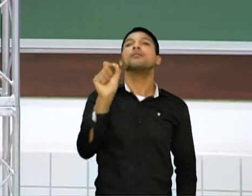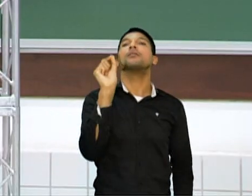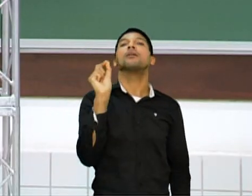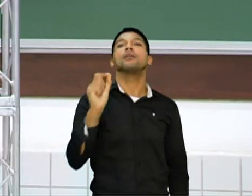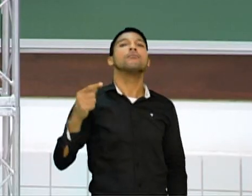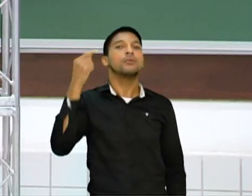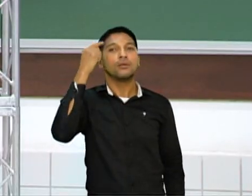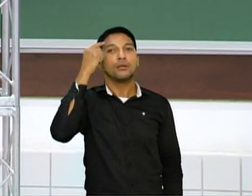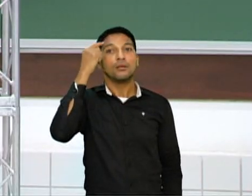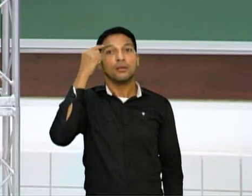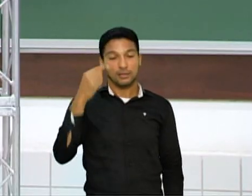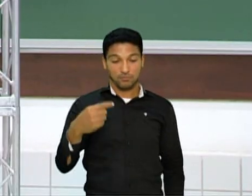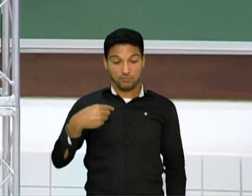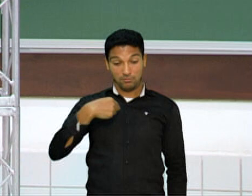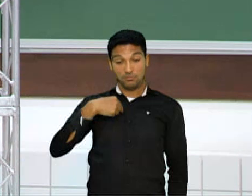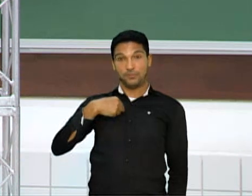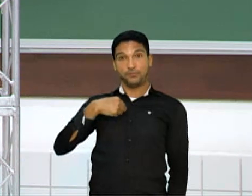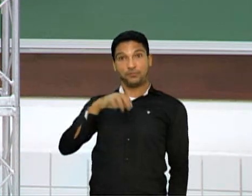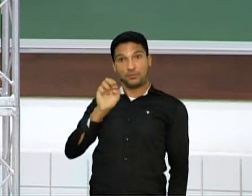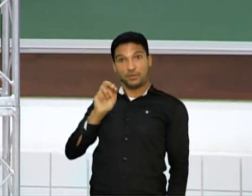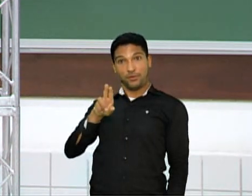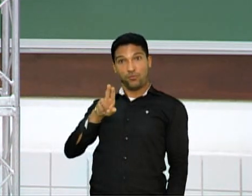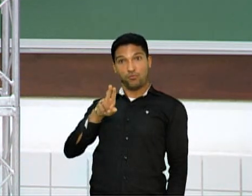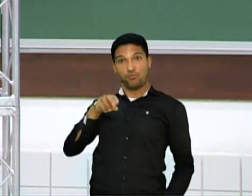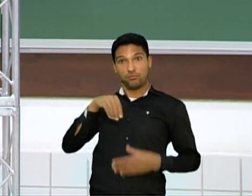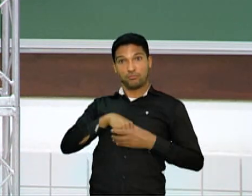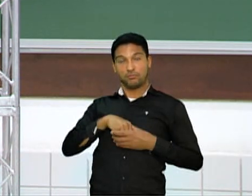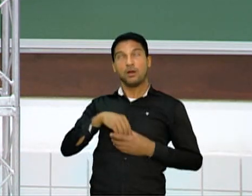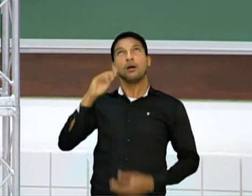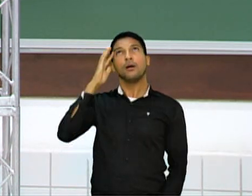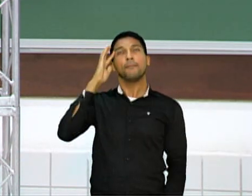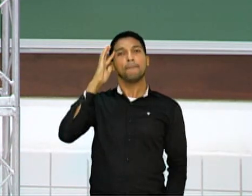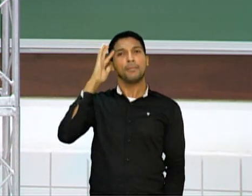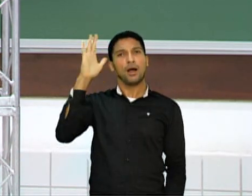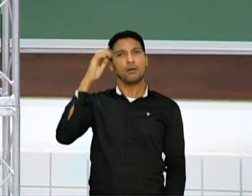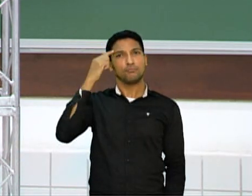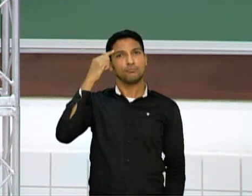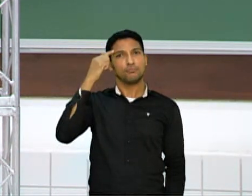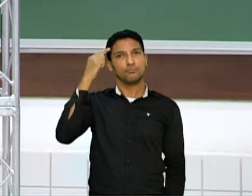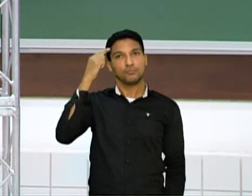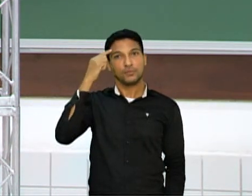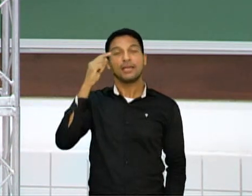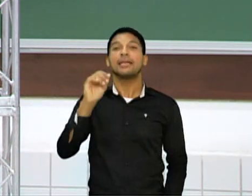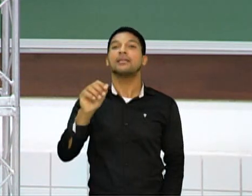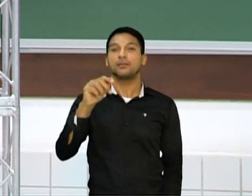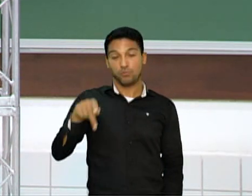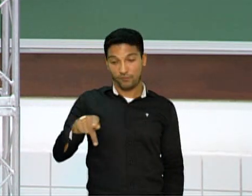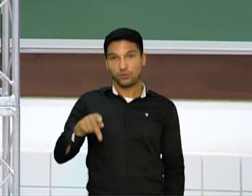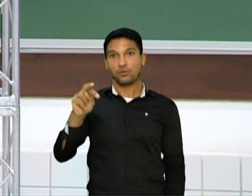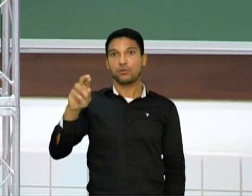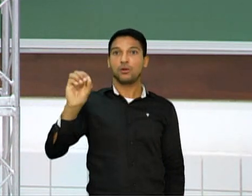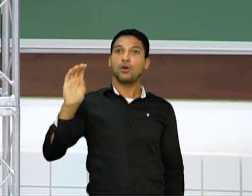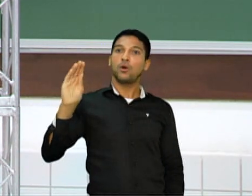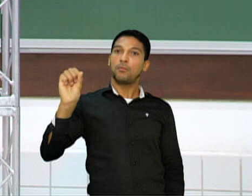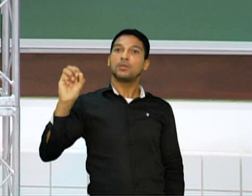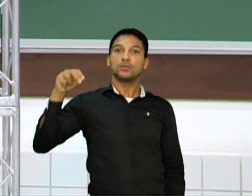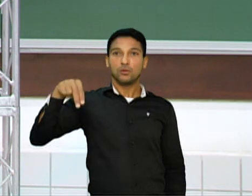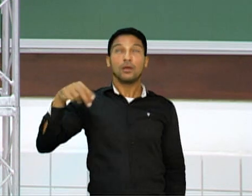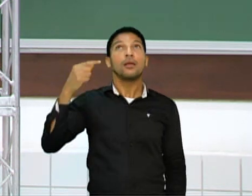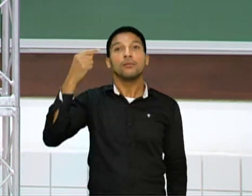estou pensando. Essa é a primeira constatação, dado que eu, Robson, por exemplo, nesse momento estou